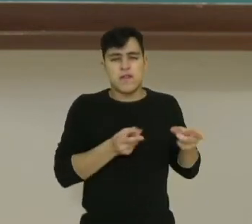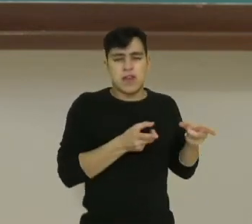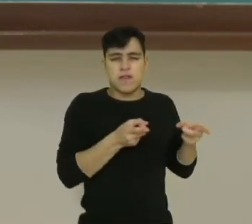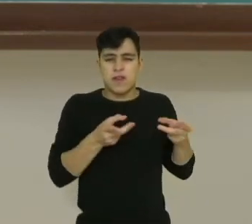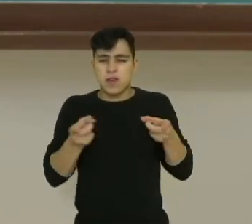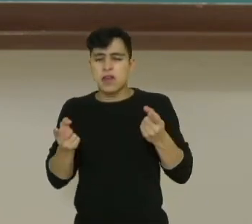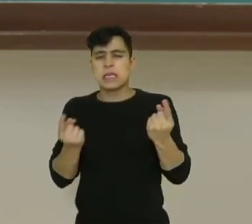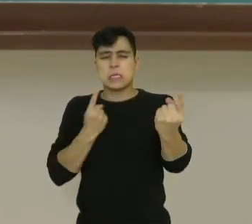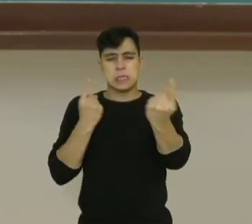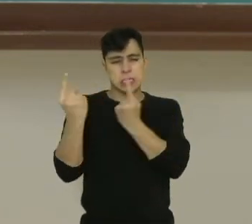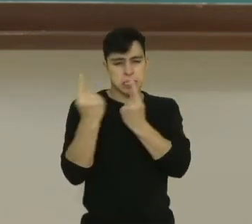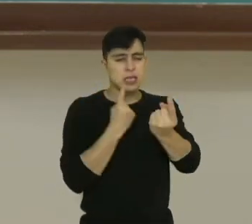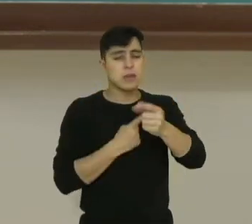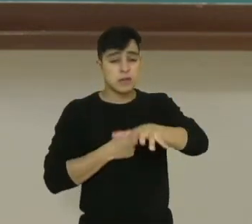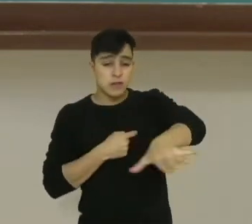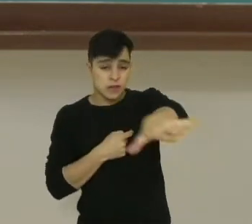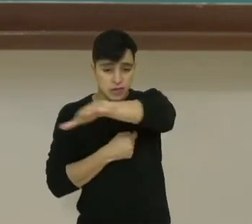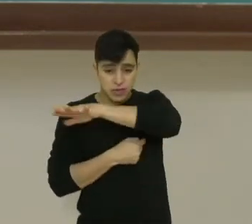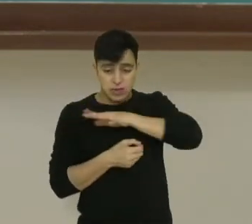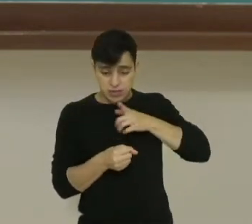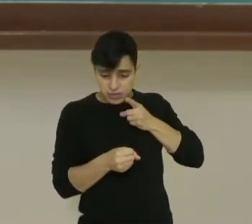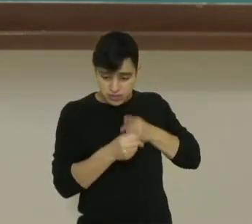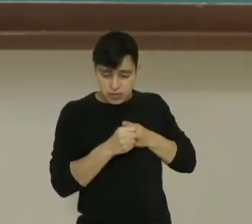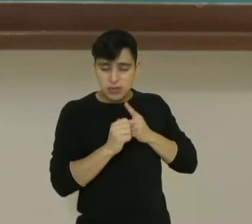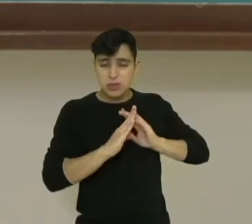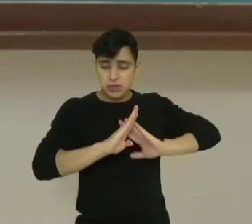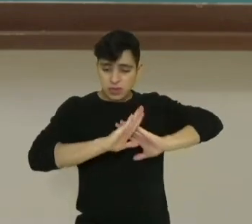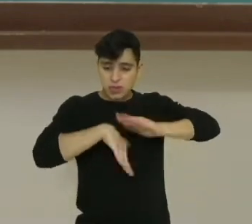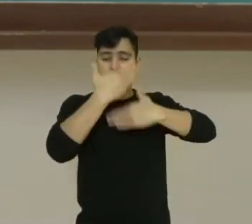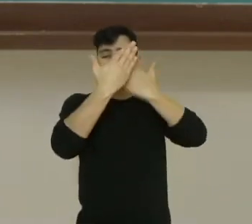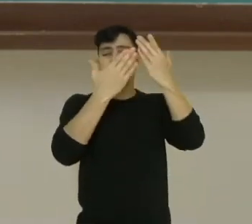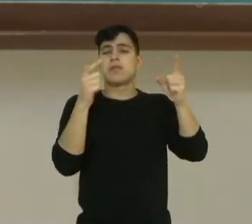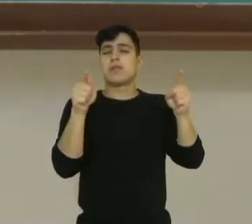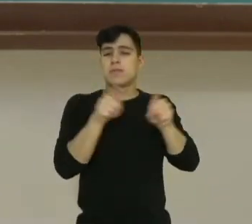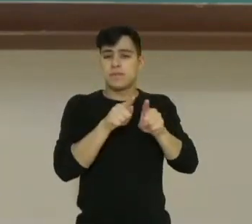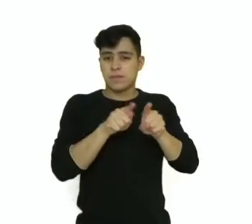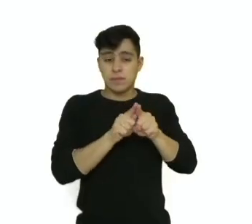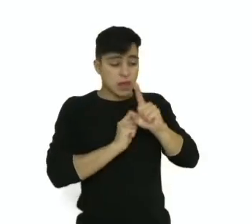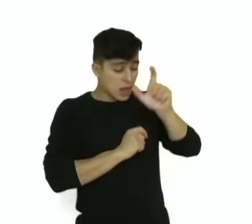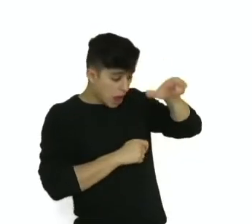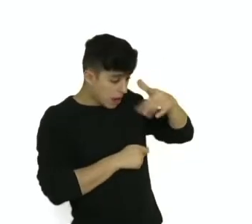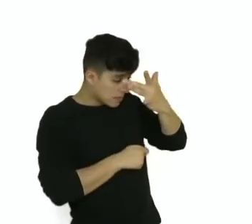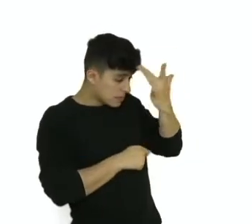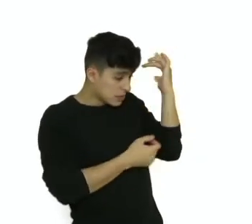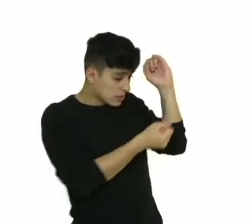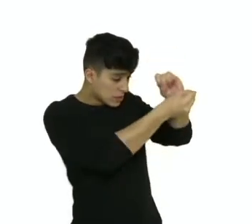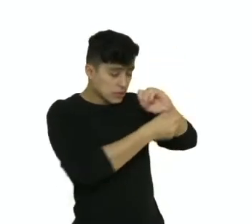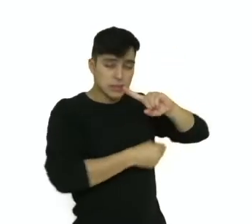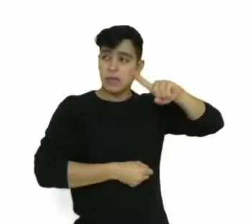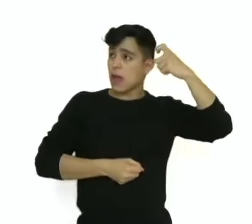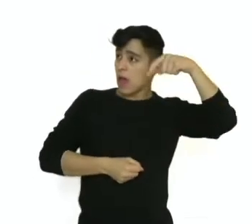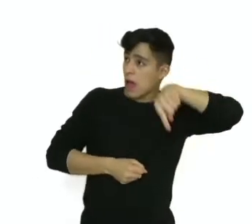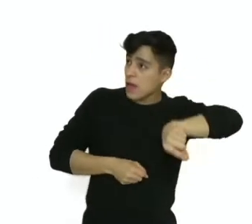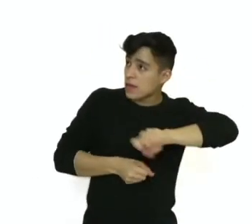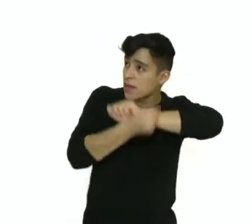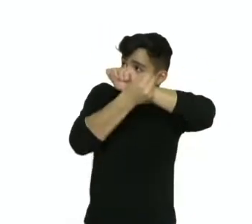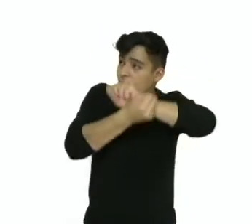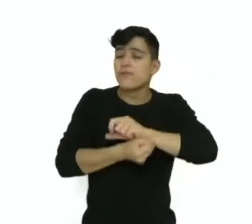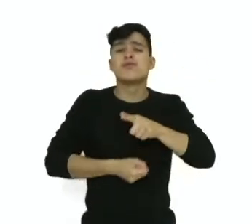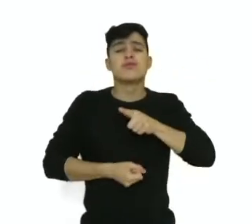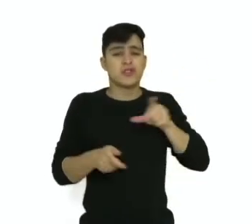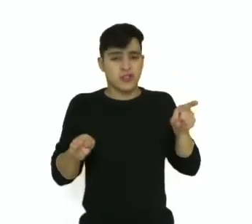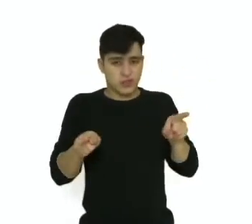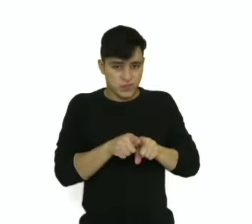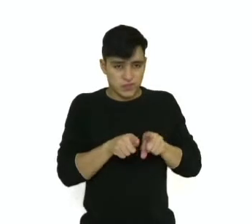funções que eram desenvolvidas nas cidades, né? E havia também os escravizados, tá? Aqui uma imagem